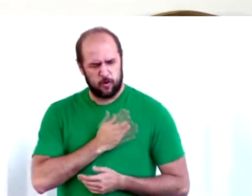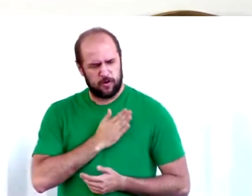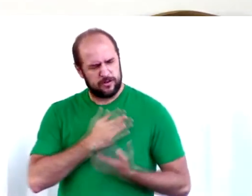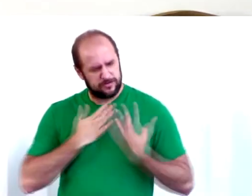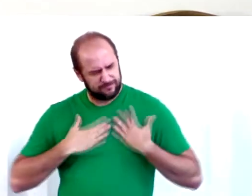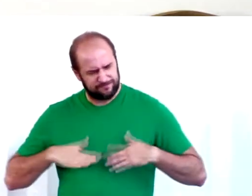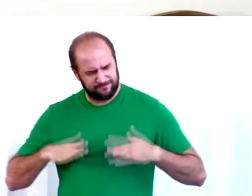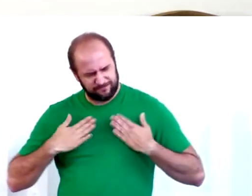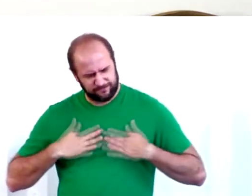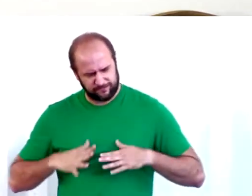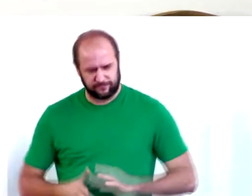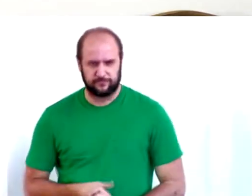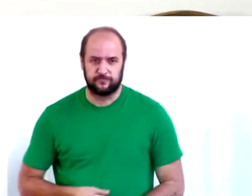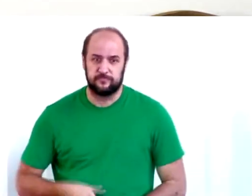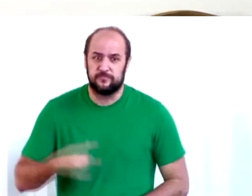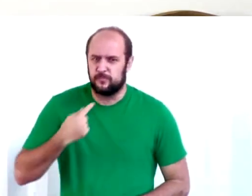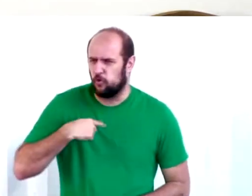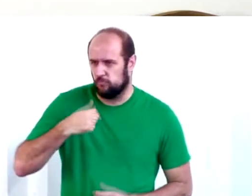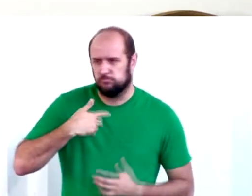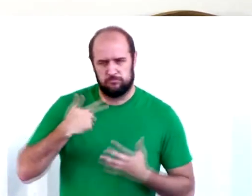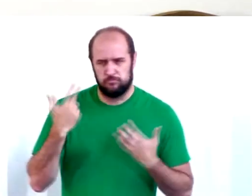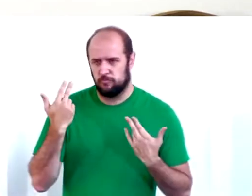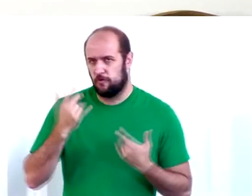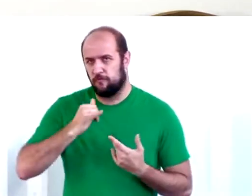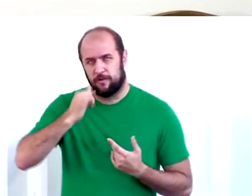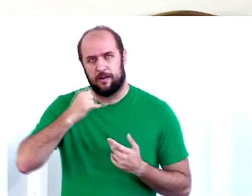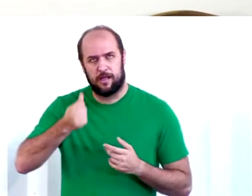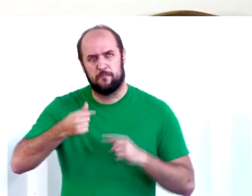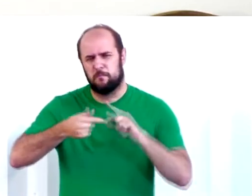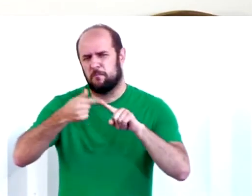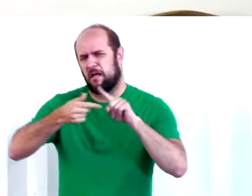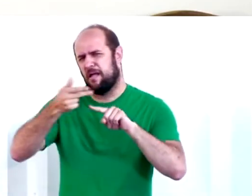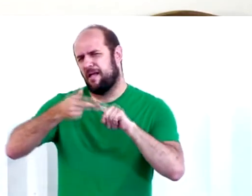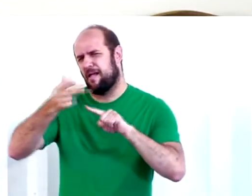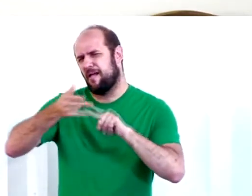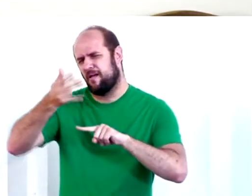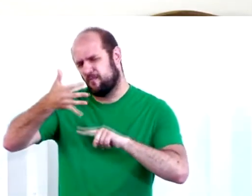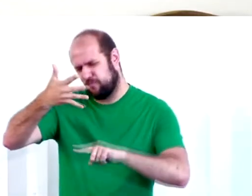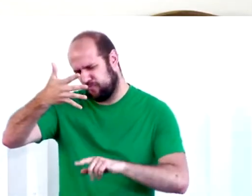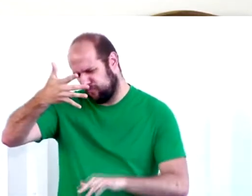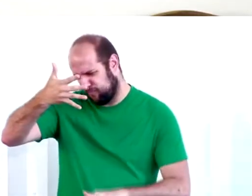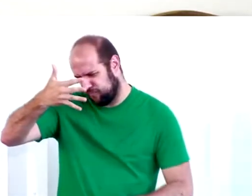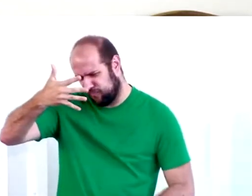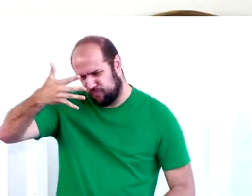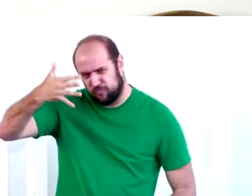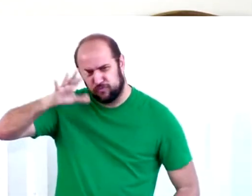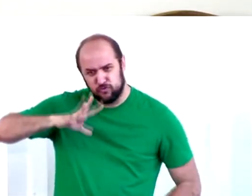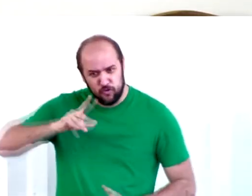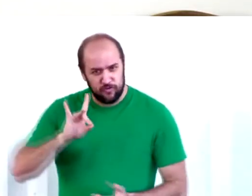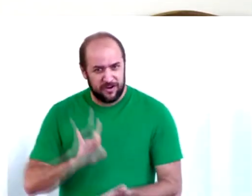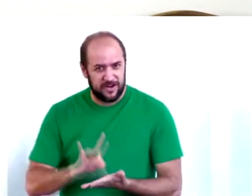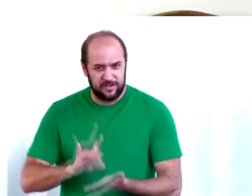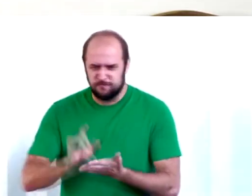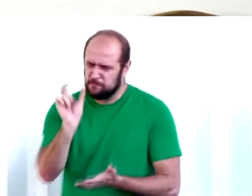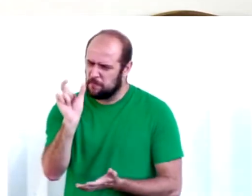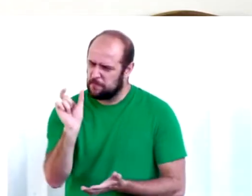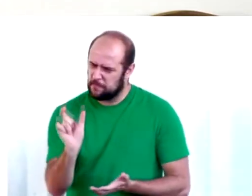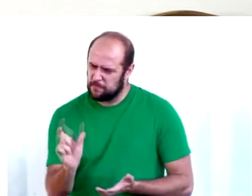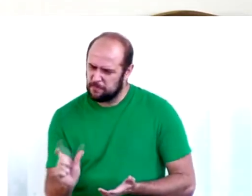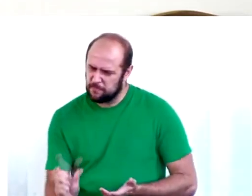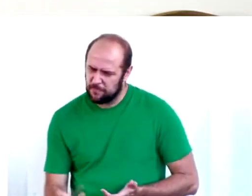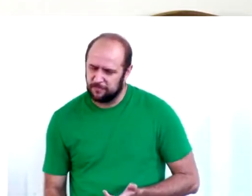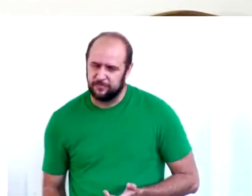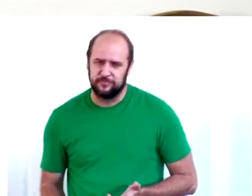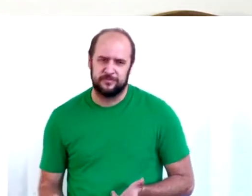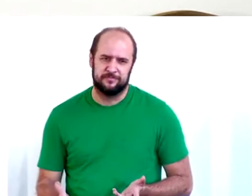coração. Irmãos, eu poderia ficar citando 5, 10, 20, 30 textos sobre a verdade. A verdade é algo que não pode